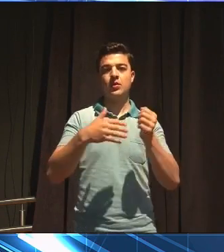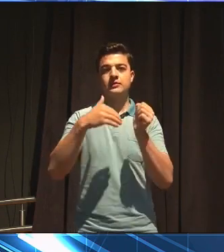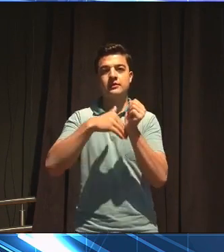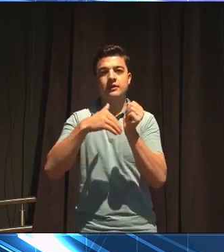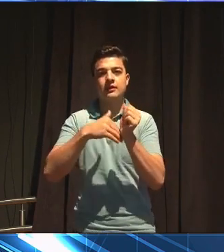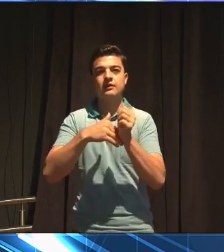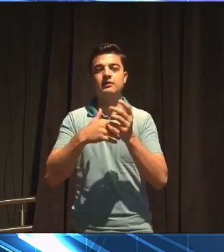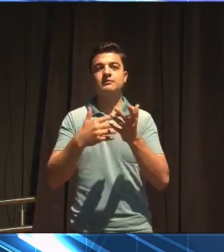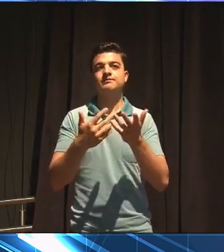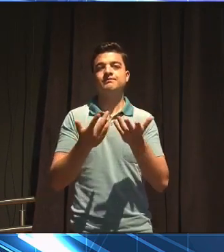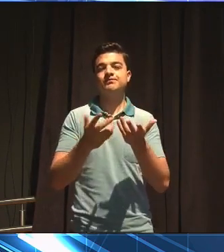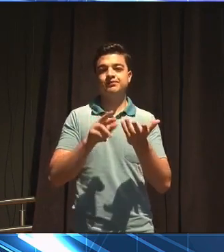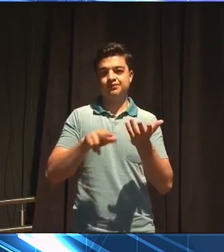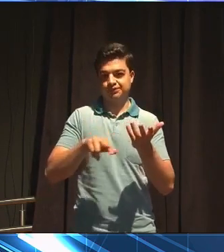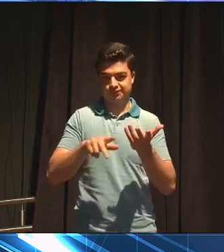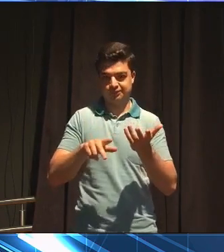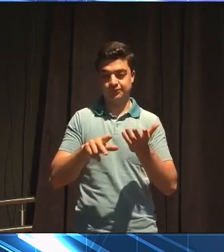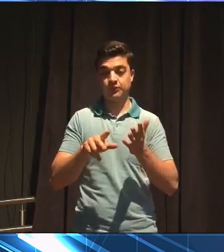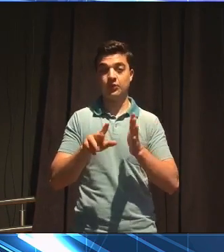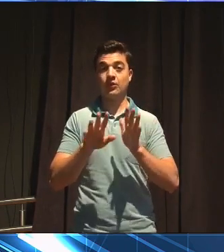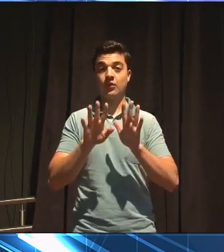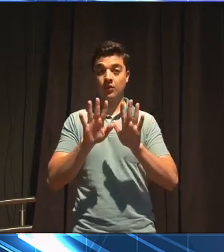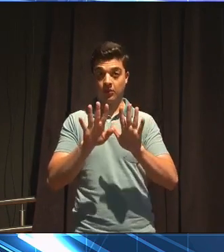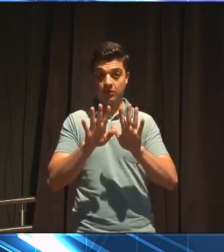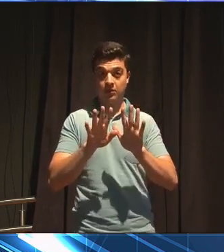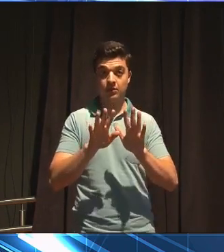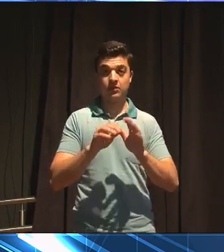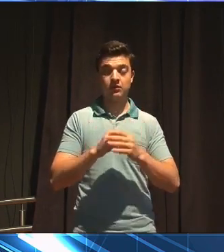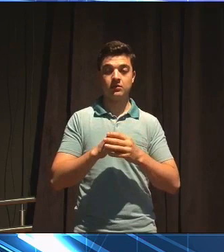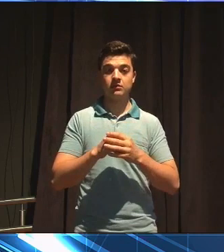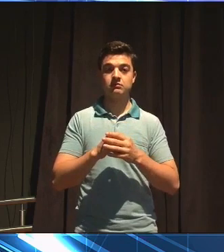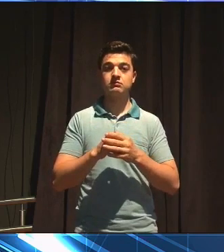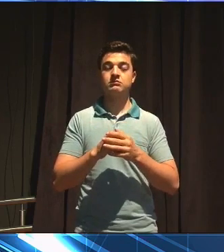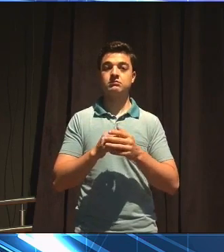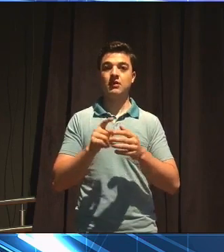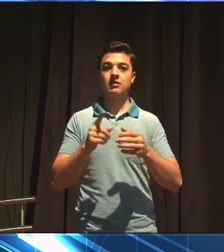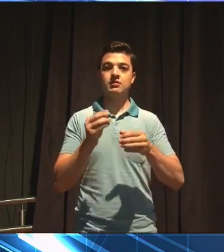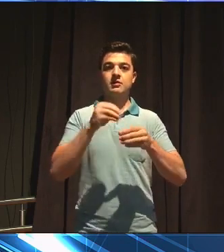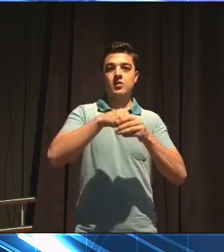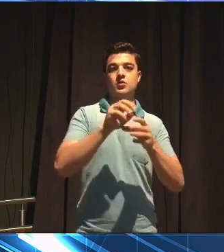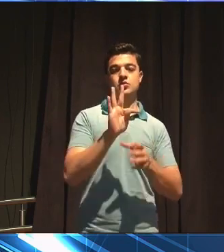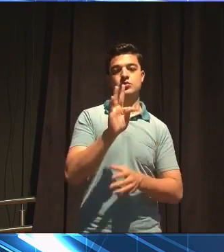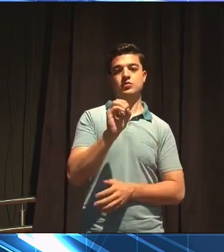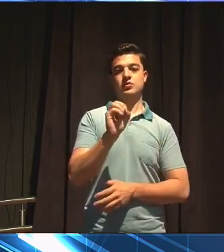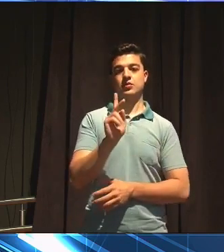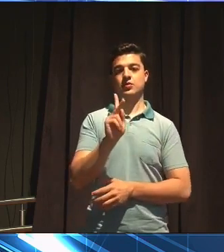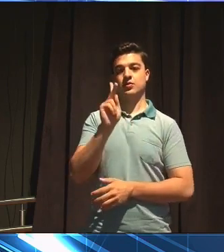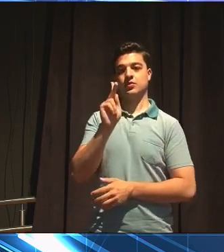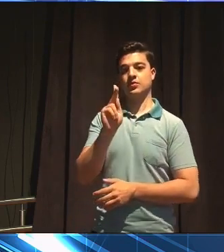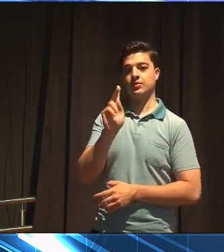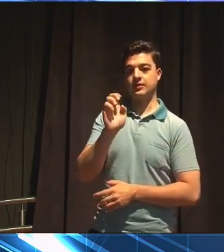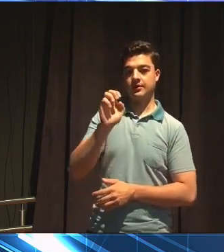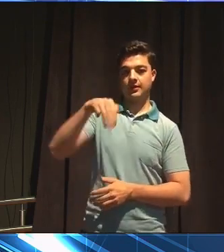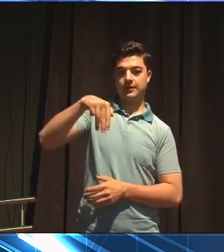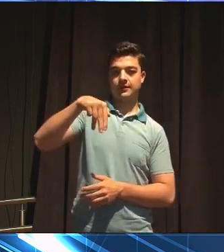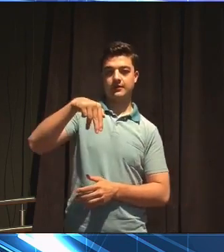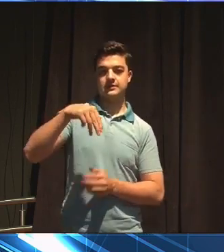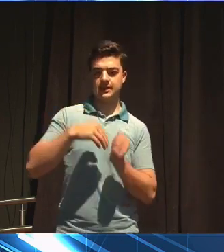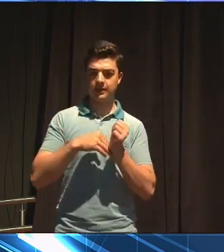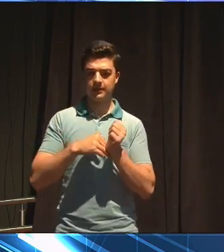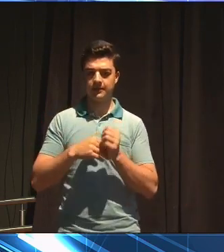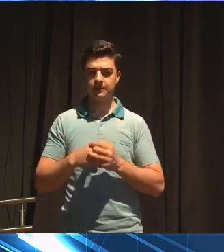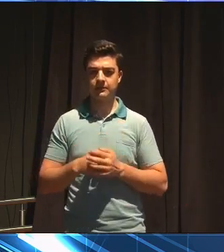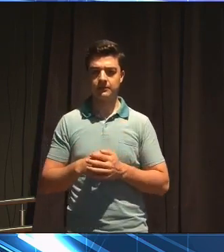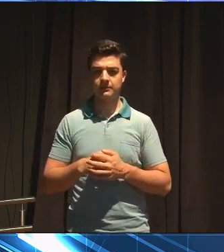Ele vai residir na No token. E aí eu vou dar alguns cenários aqui para a gente refletir